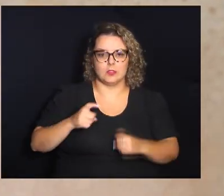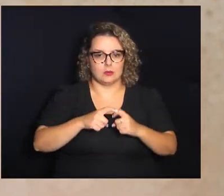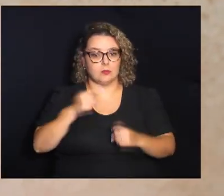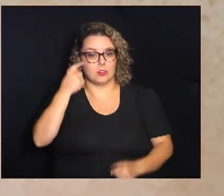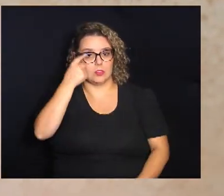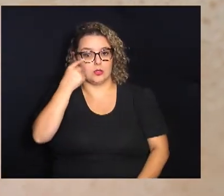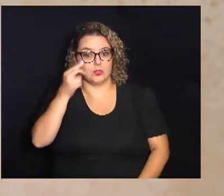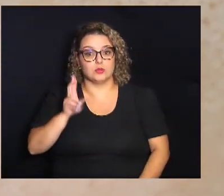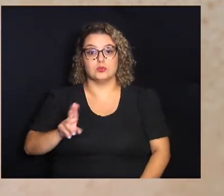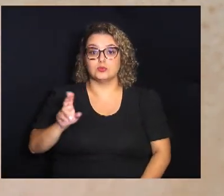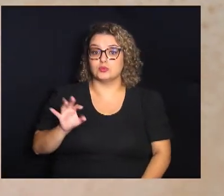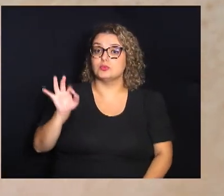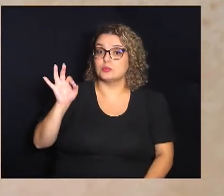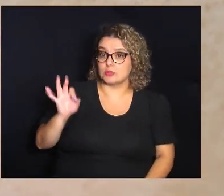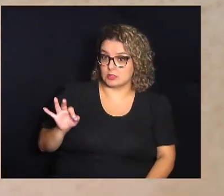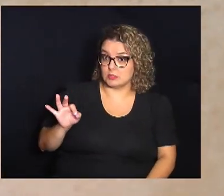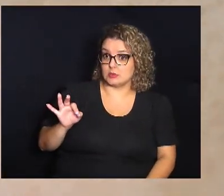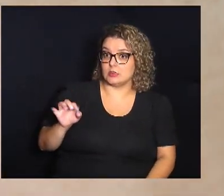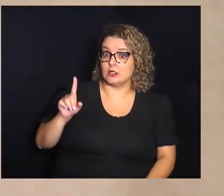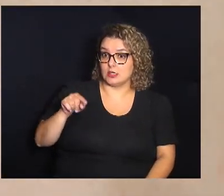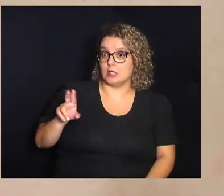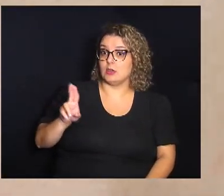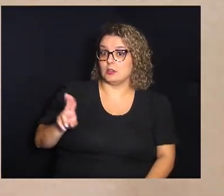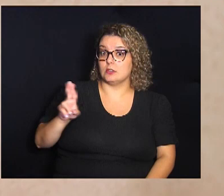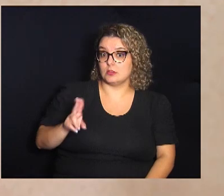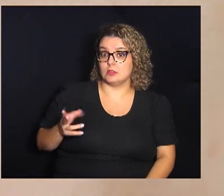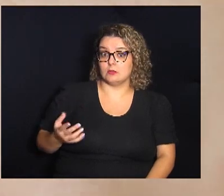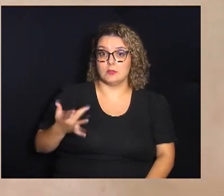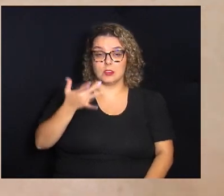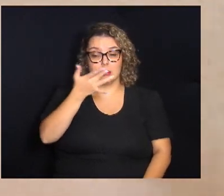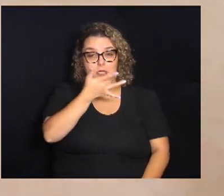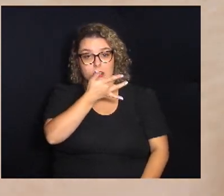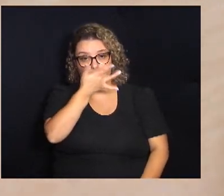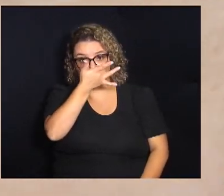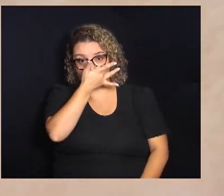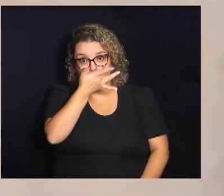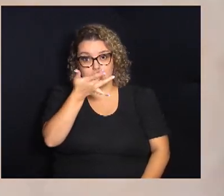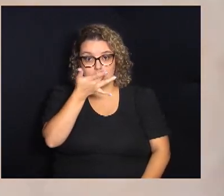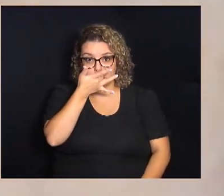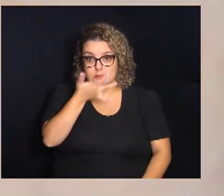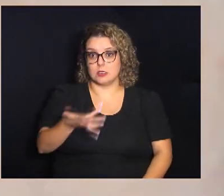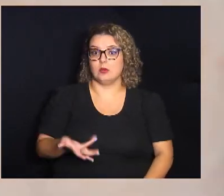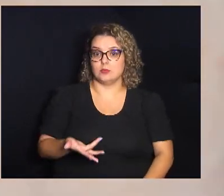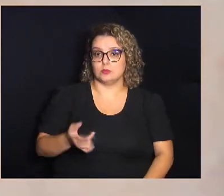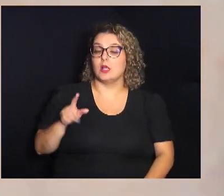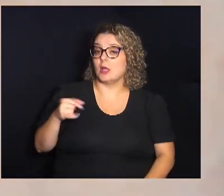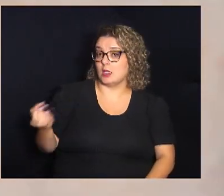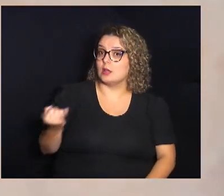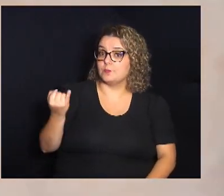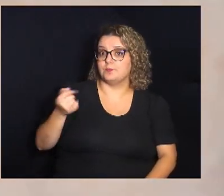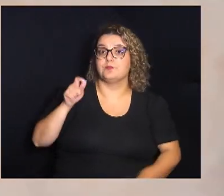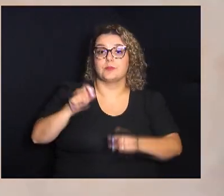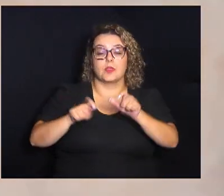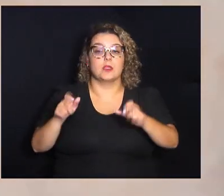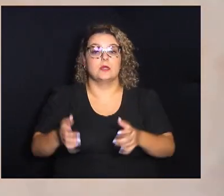uso correto do colírio é essencial para a saúde ocular. É fundamental. Muitas